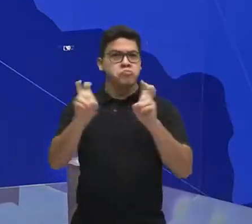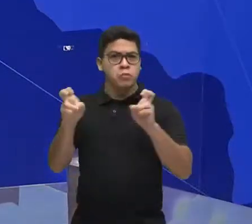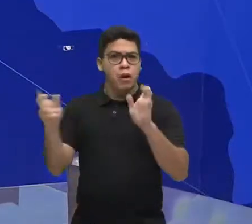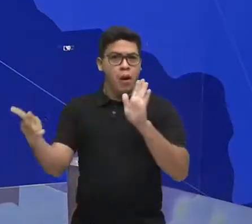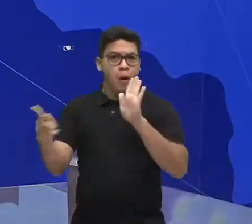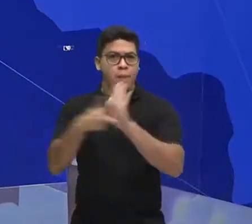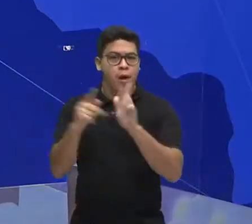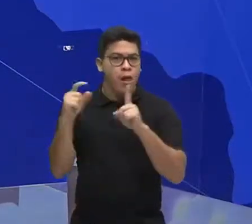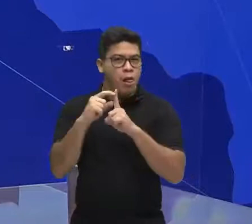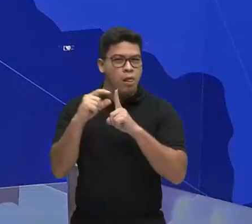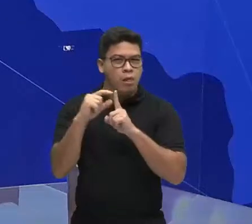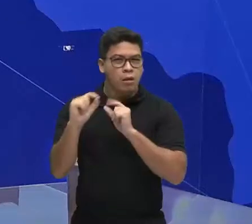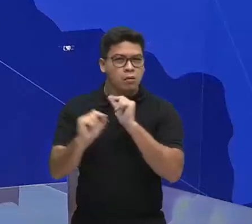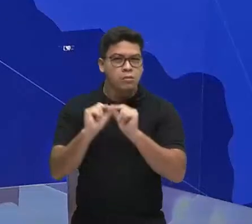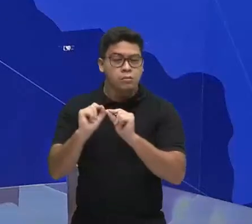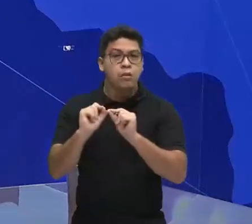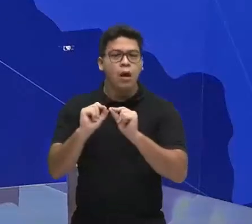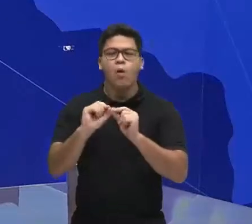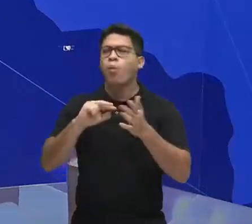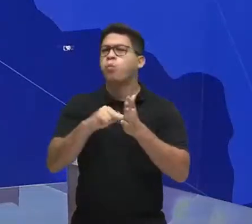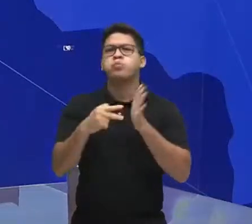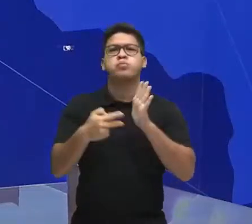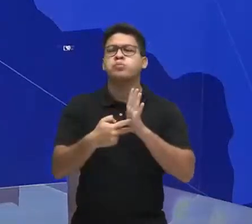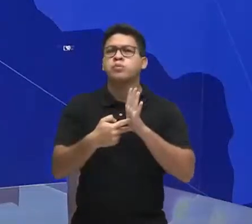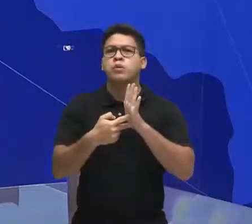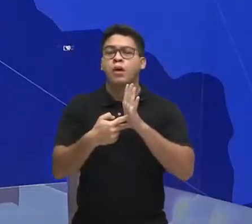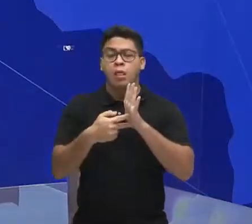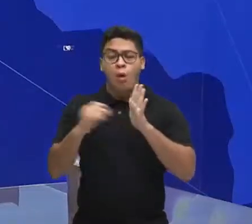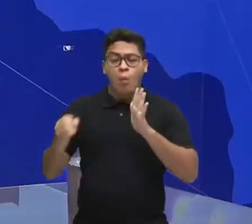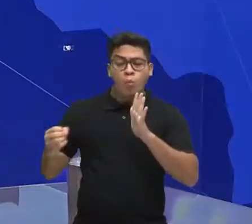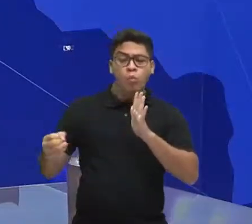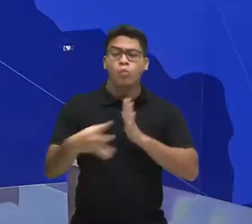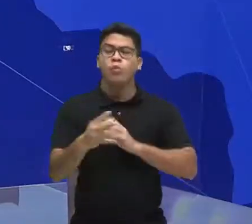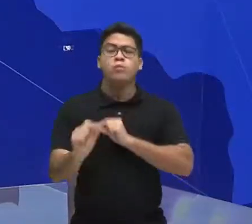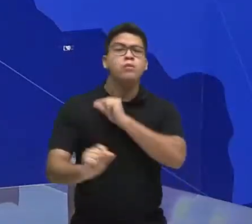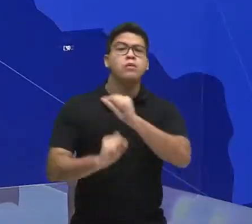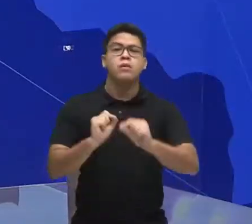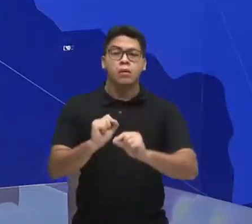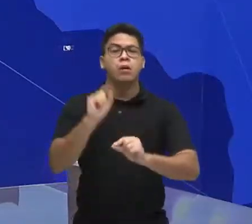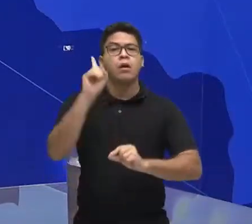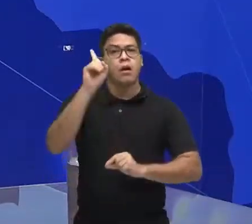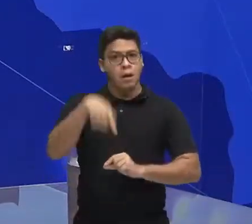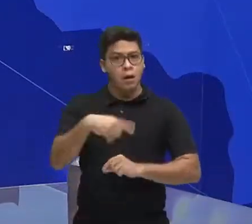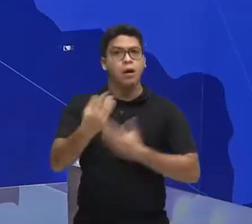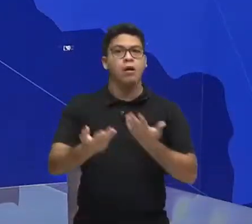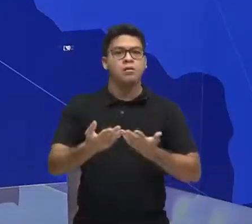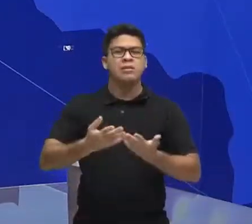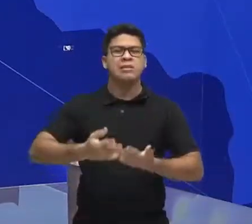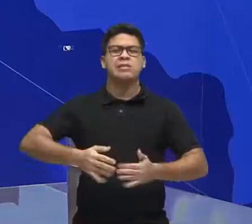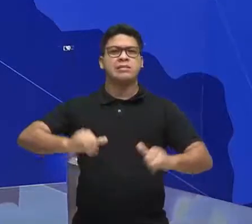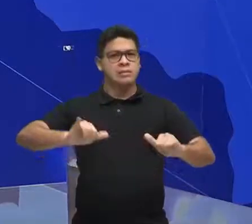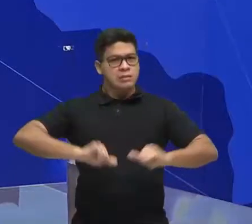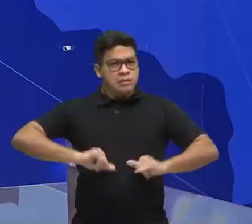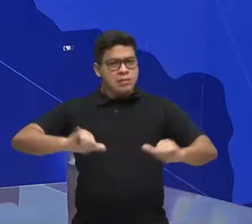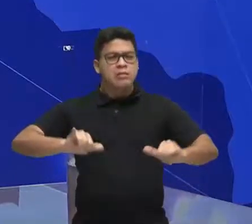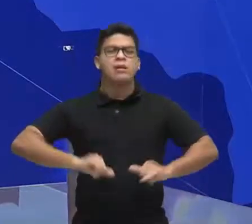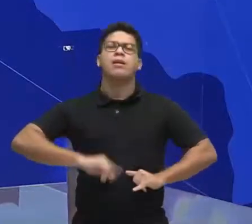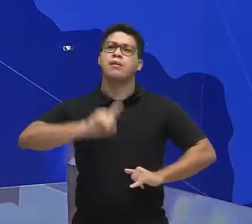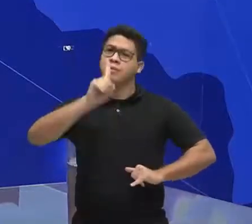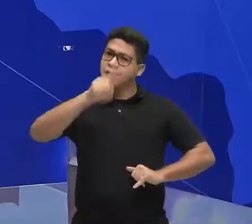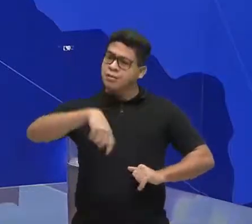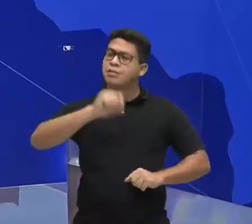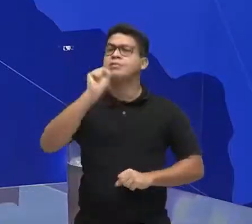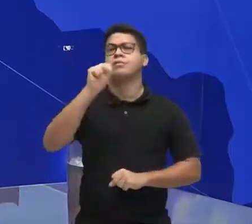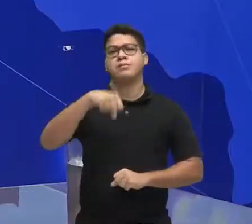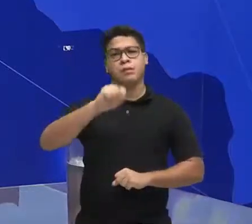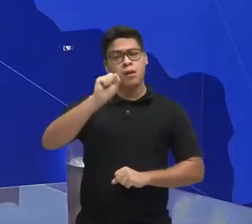exclusividade nossa, mas esse ressignificar é dar novo sentido. Por quê? Porque a gente vai sofrer, a gente vai ter tristeza, a gente vai ter momentos difíceis,